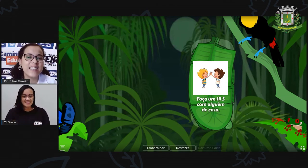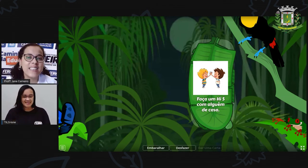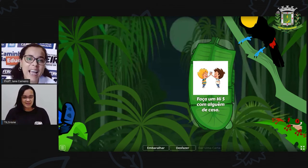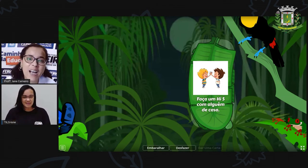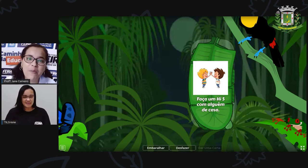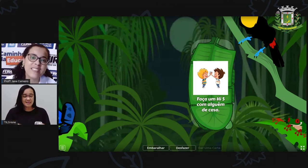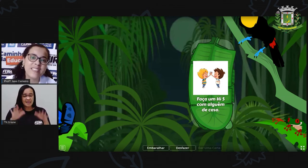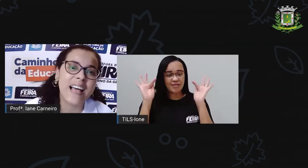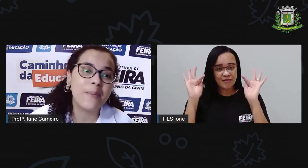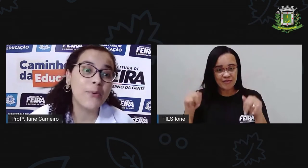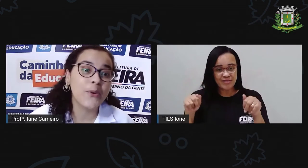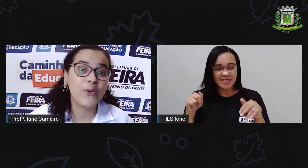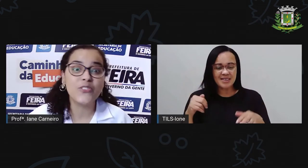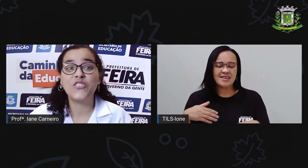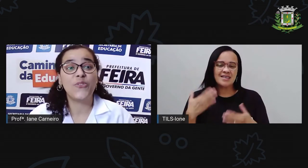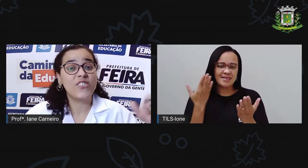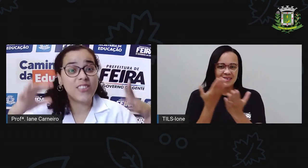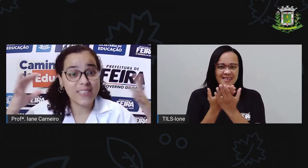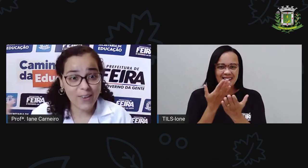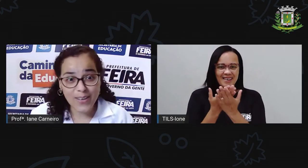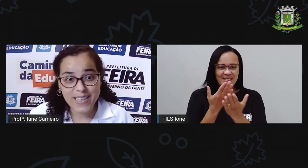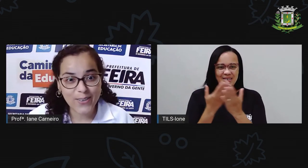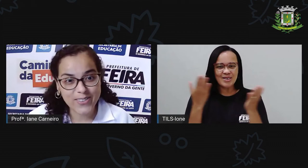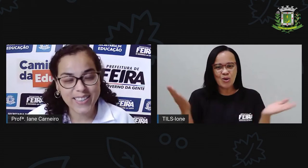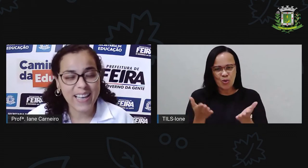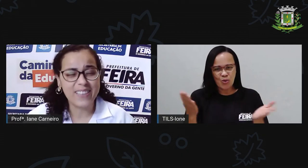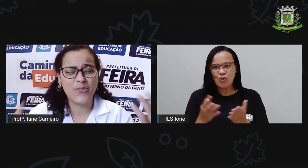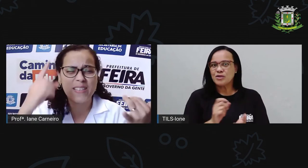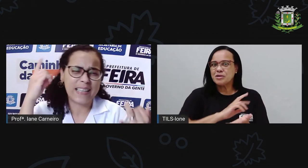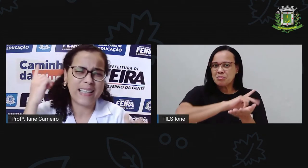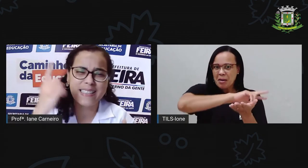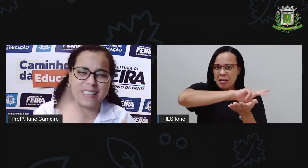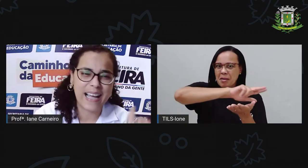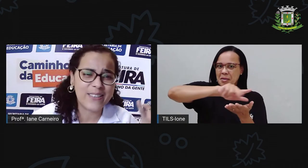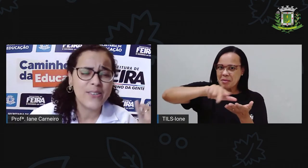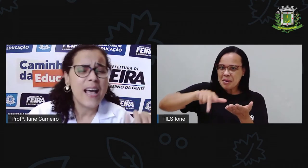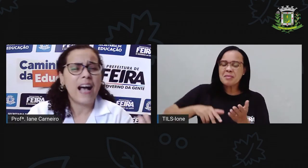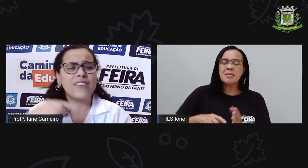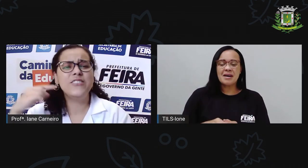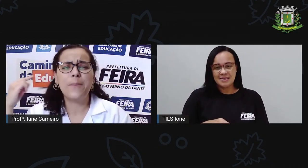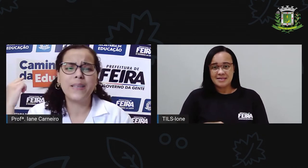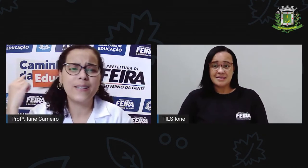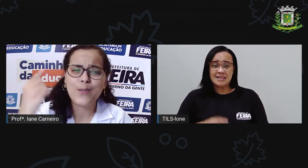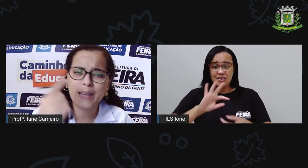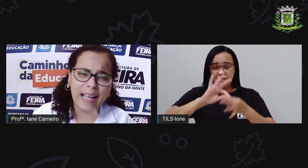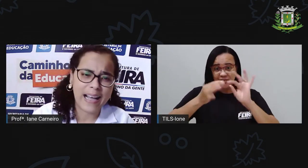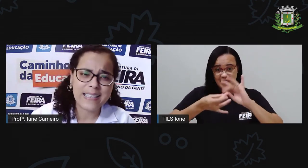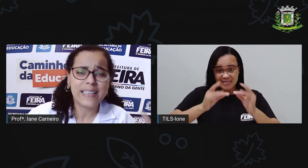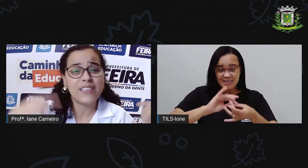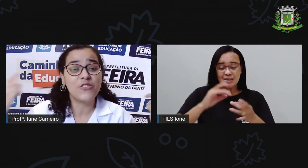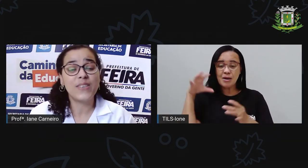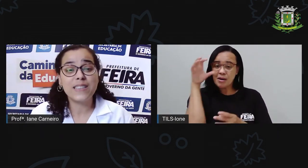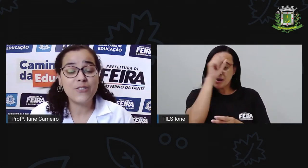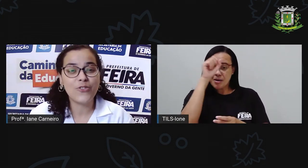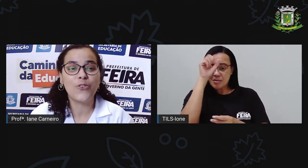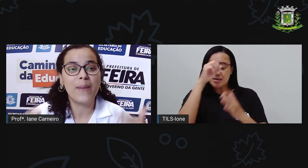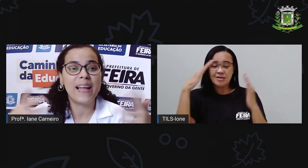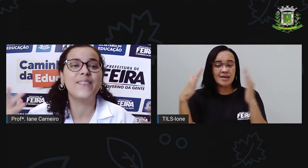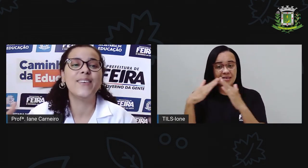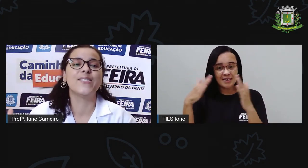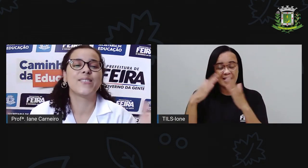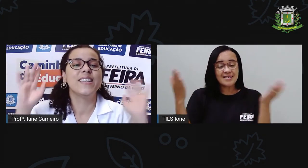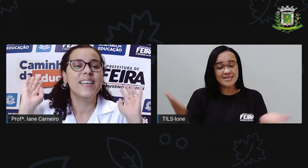Enfim, encerramos nossa aula por hoje. A gente fez tanta coisa hoje, né? A gente fez artesanato, a gente aprendeu sobre a casa e a gente fez esse